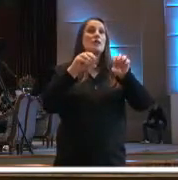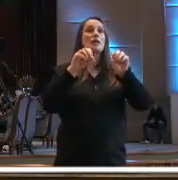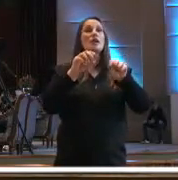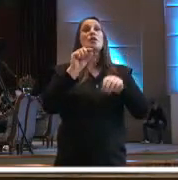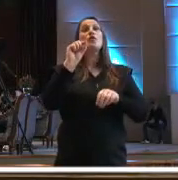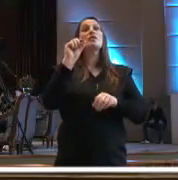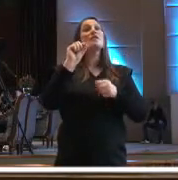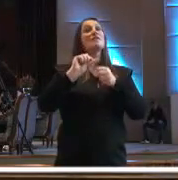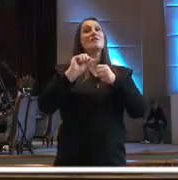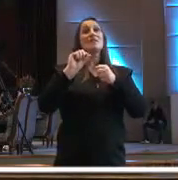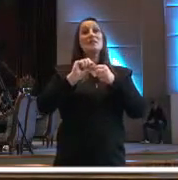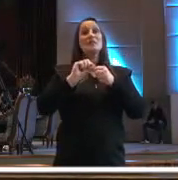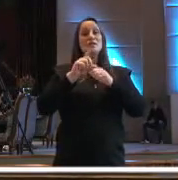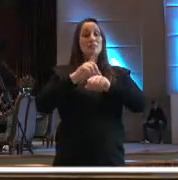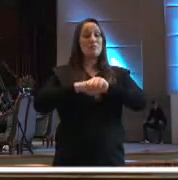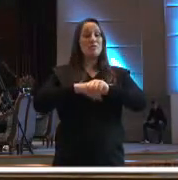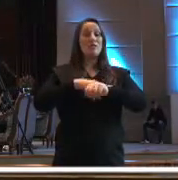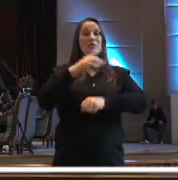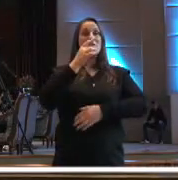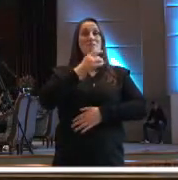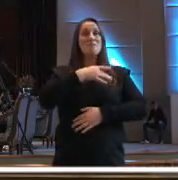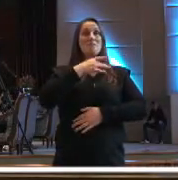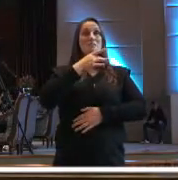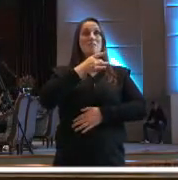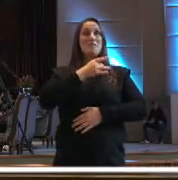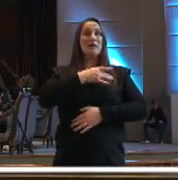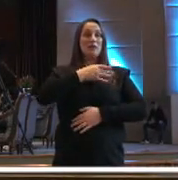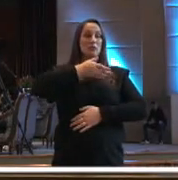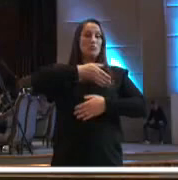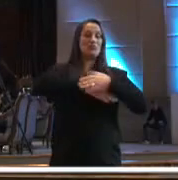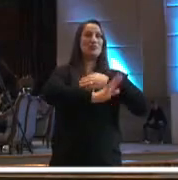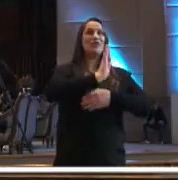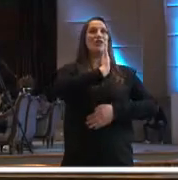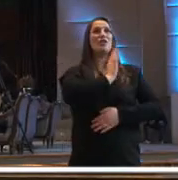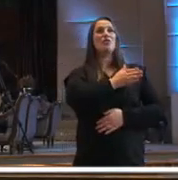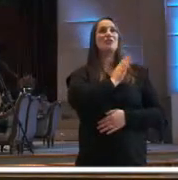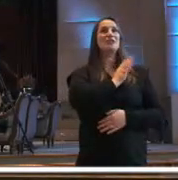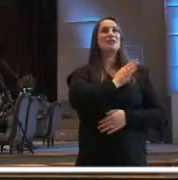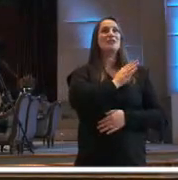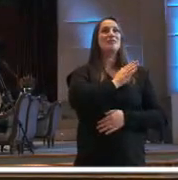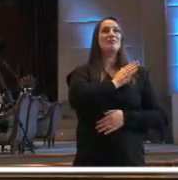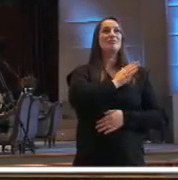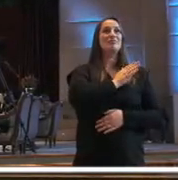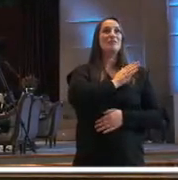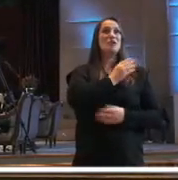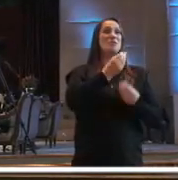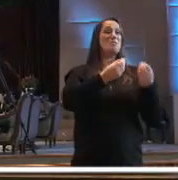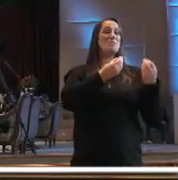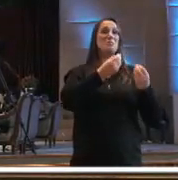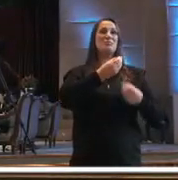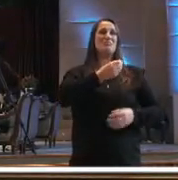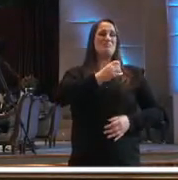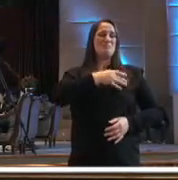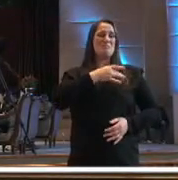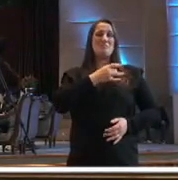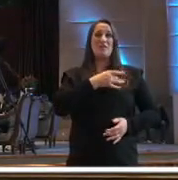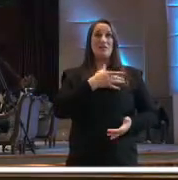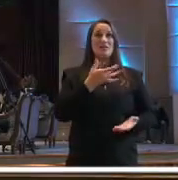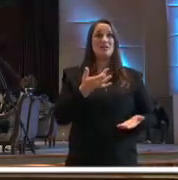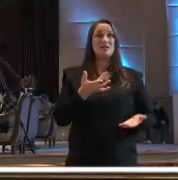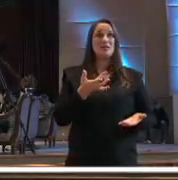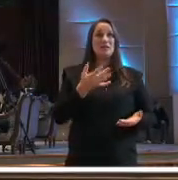o medo invade o nosso coração. Como é que a gente lida com o medo? Como é que a gente lida com